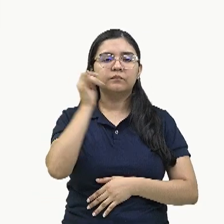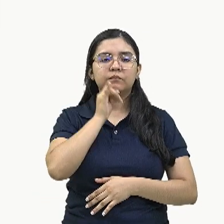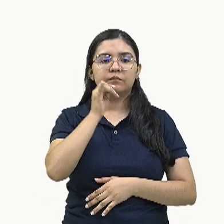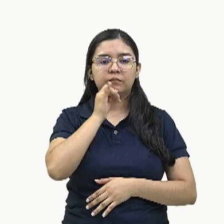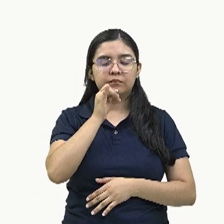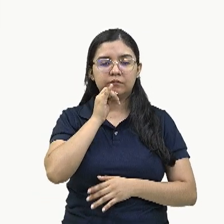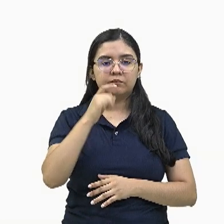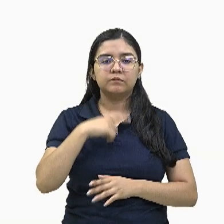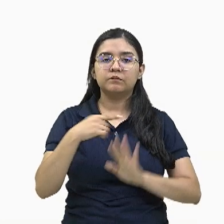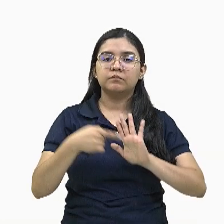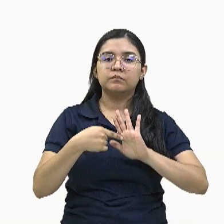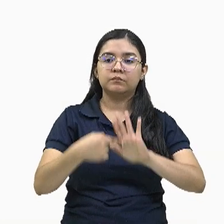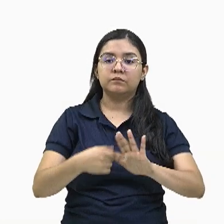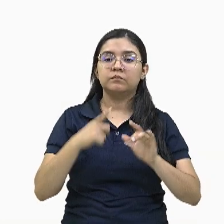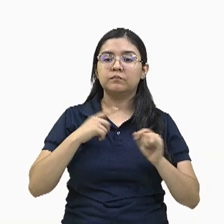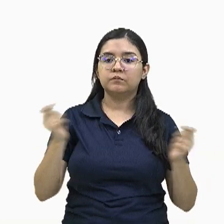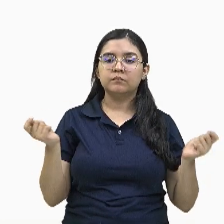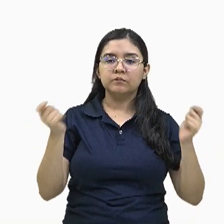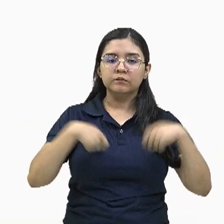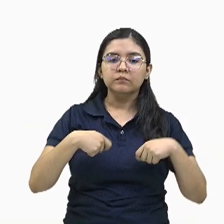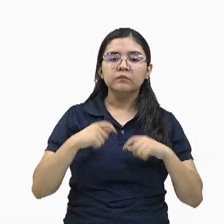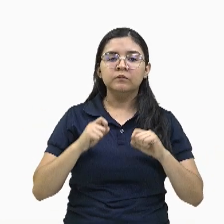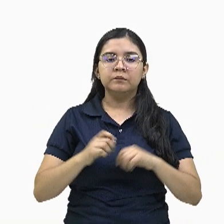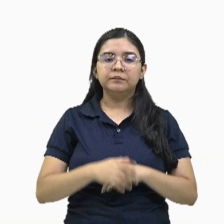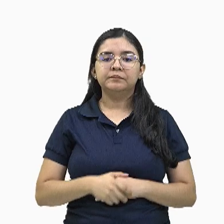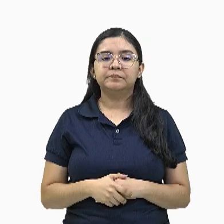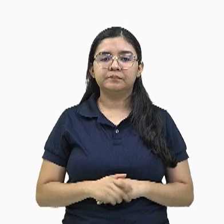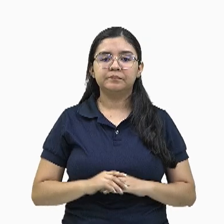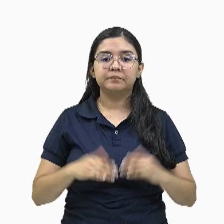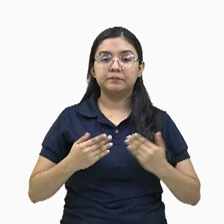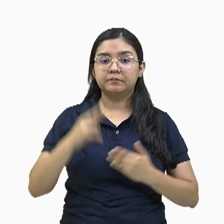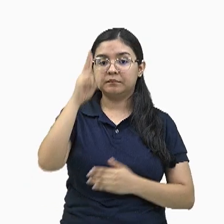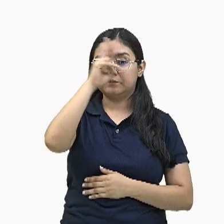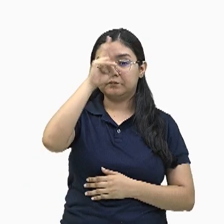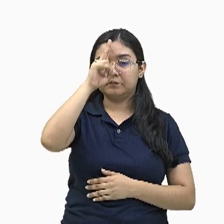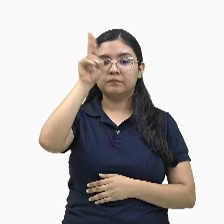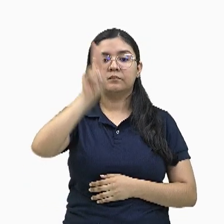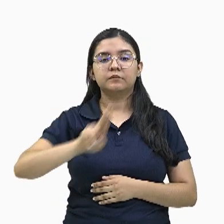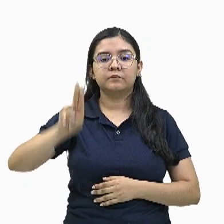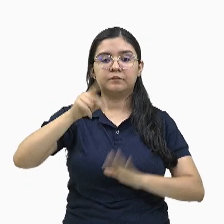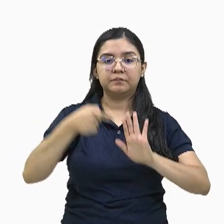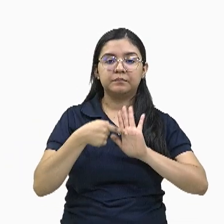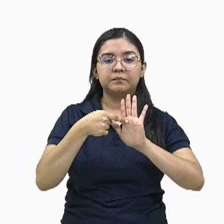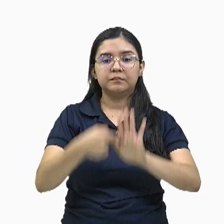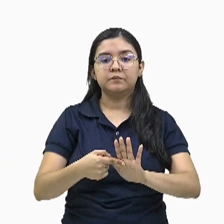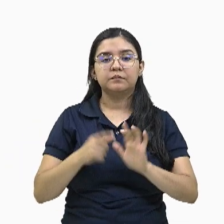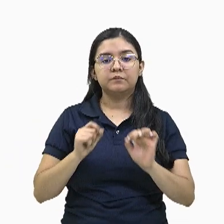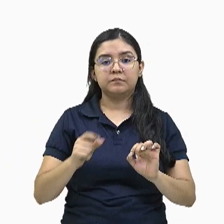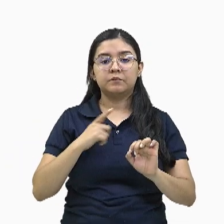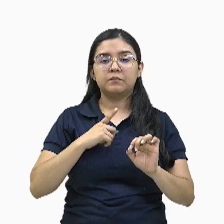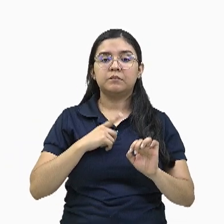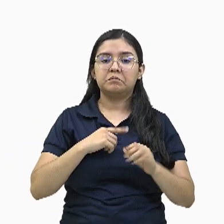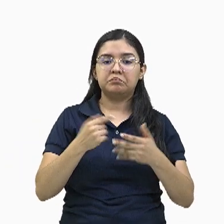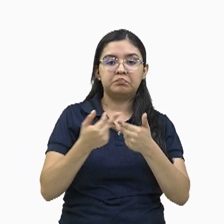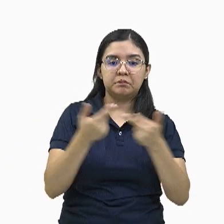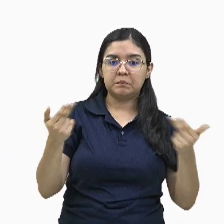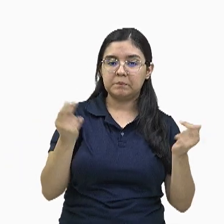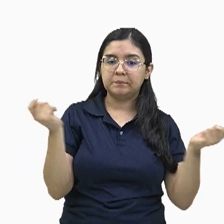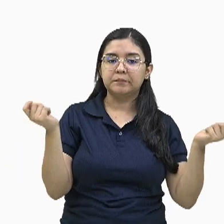expressando possibilidade, né? Então, lembrando que ele é usado para indicar algo que é possível,